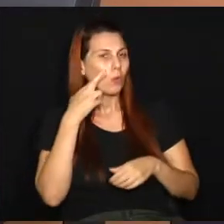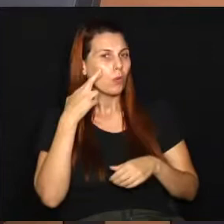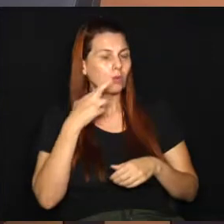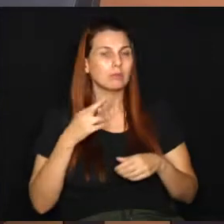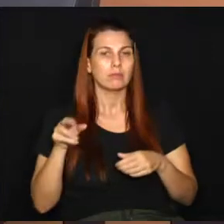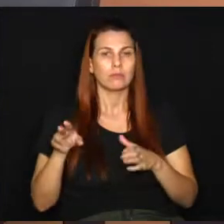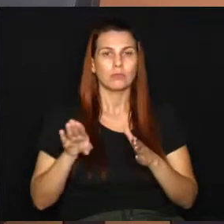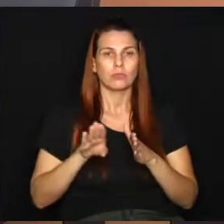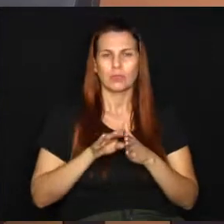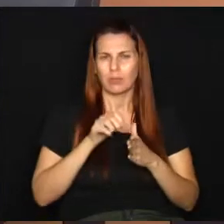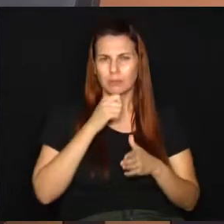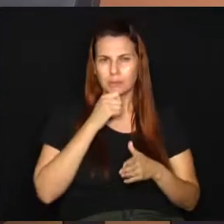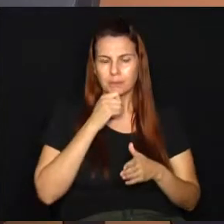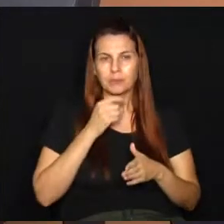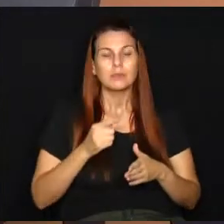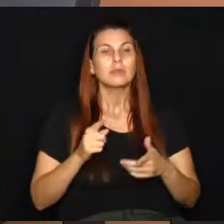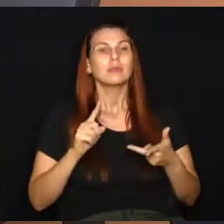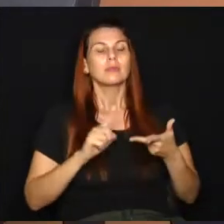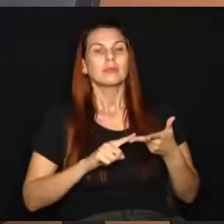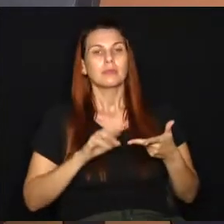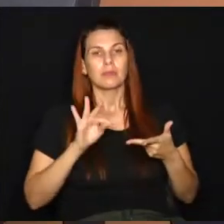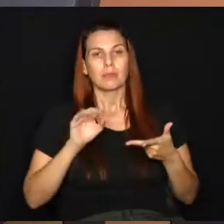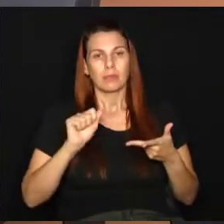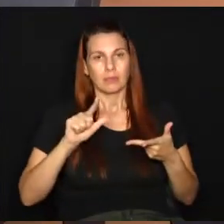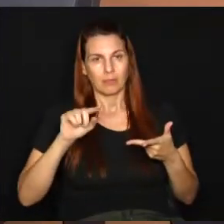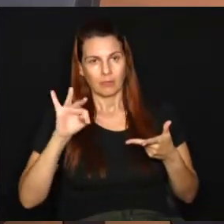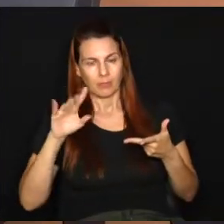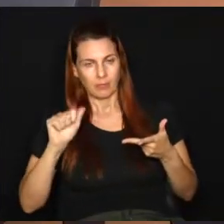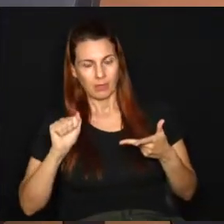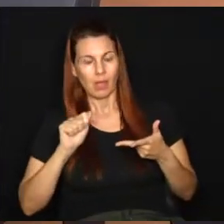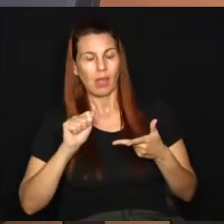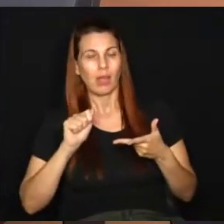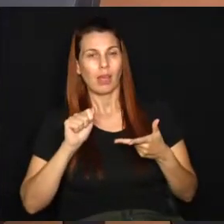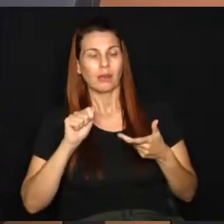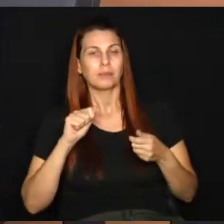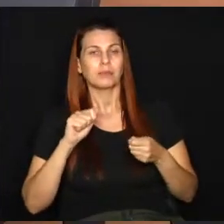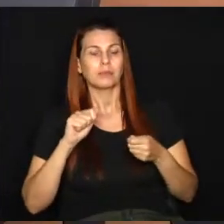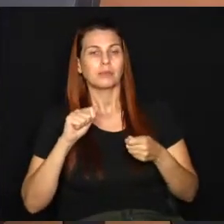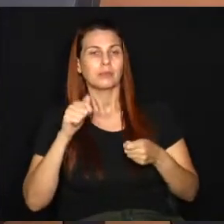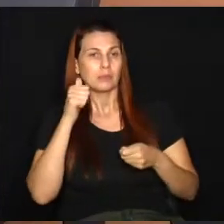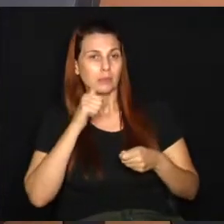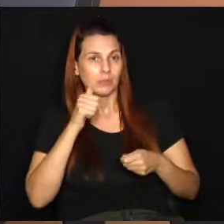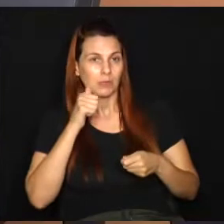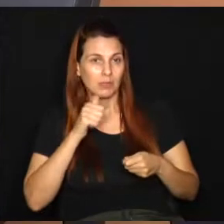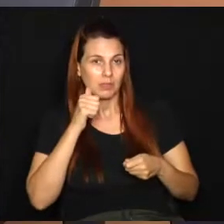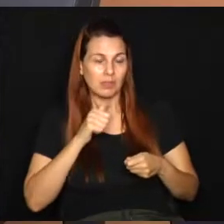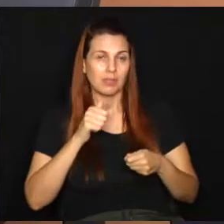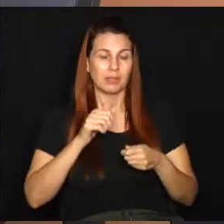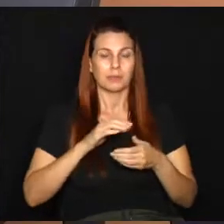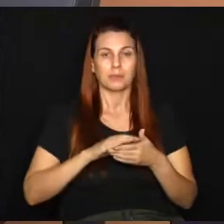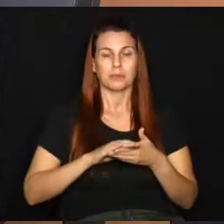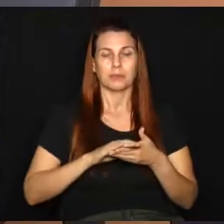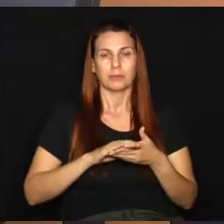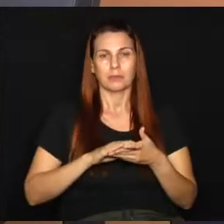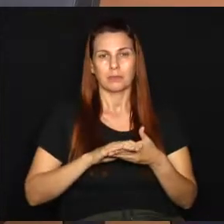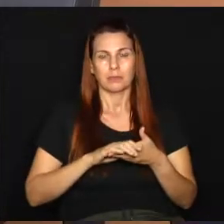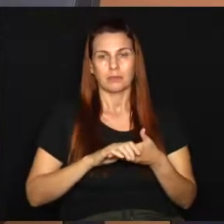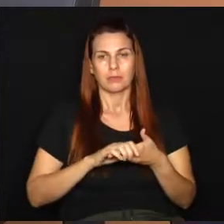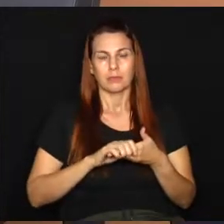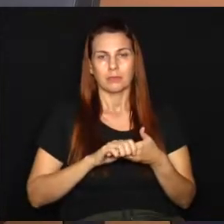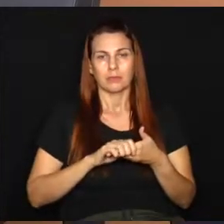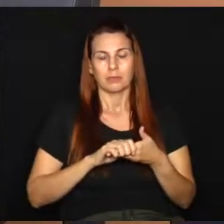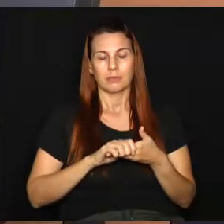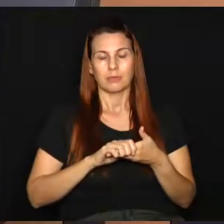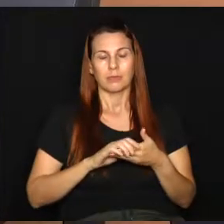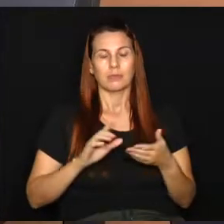Maria. A Thalita, que é da Associação Brasileira das Mulheres nas Geociências. A